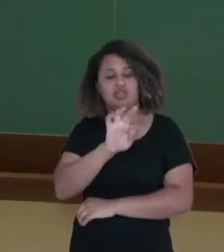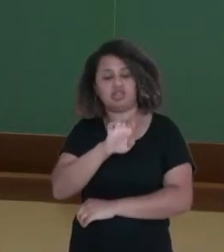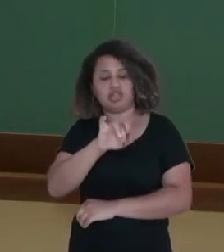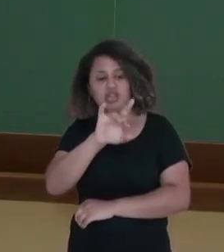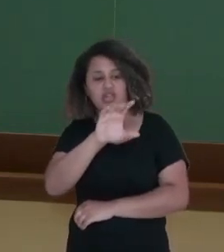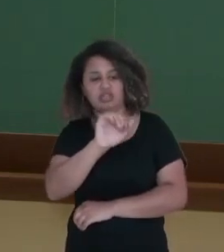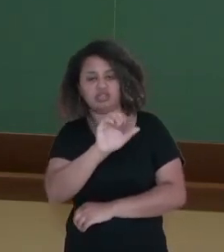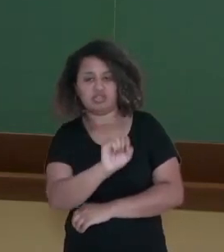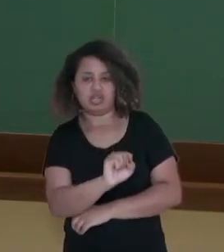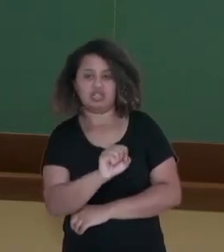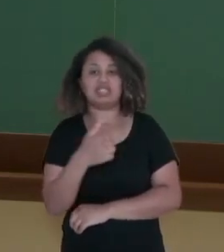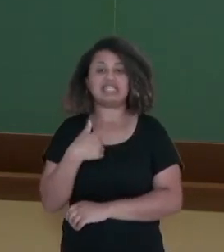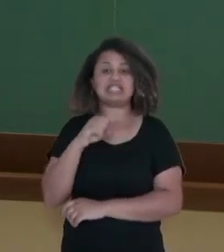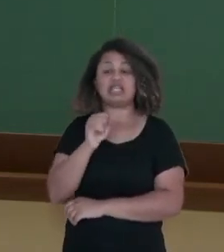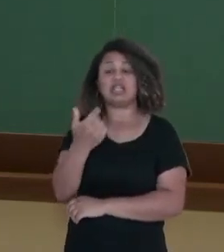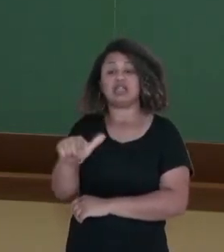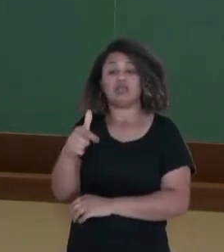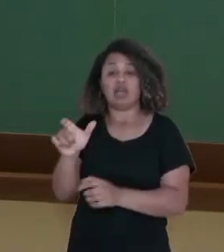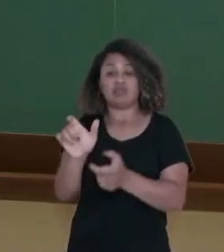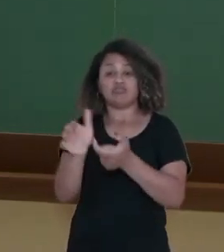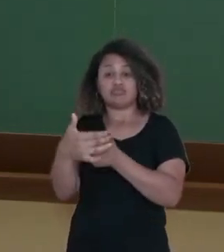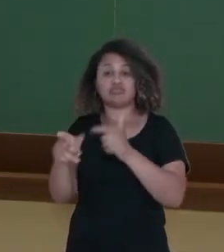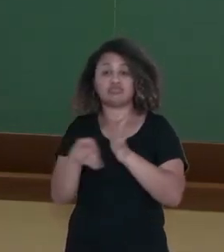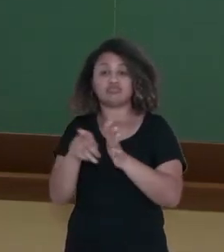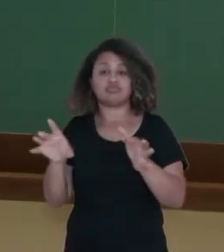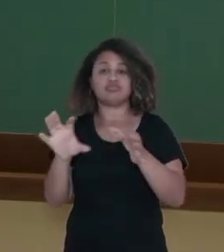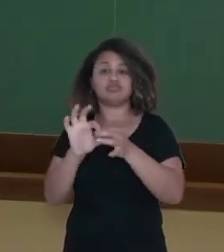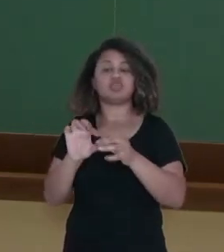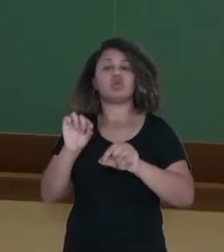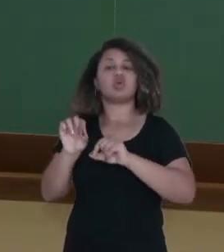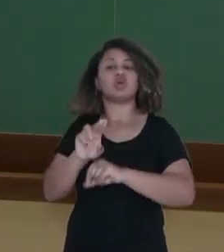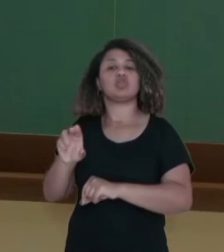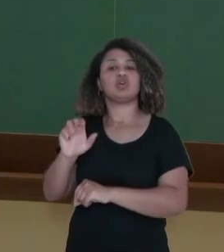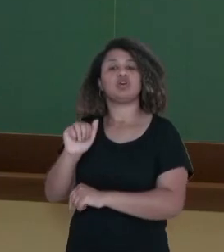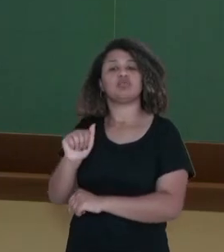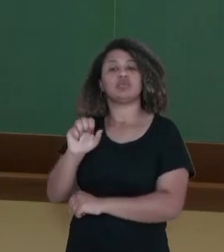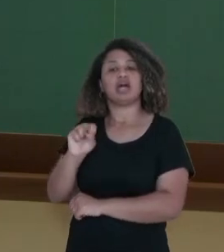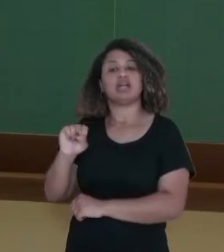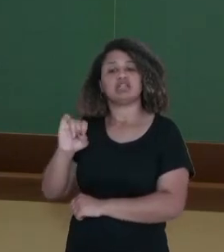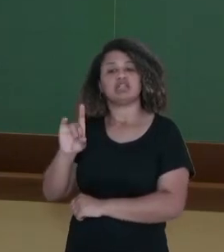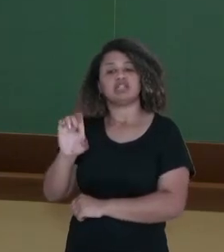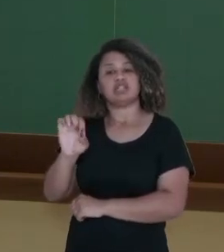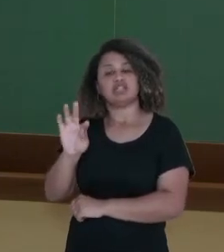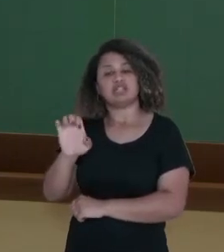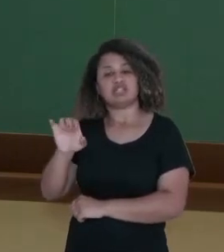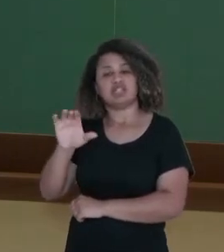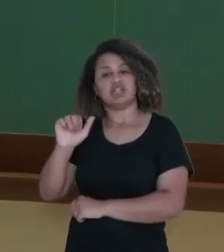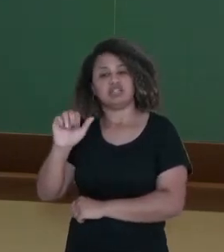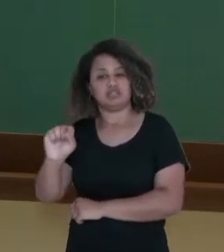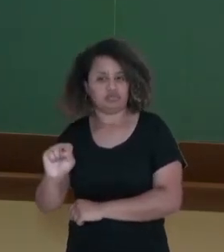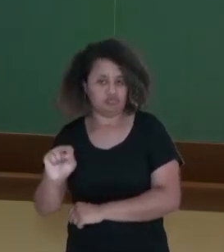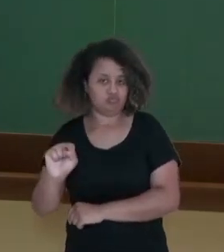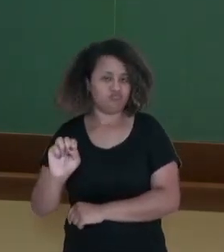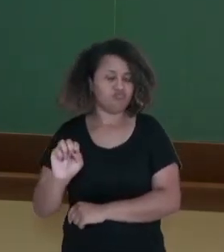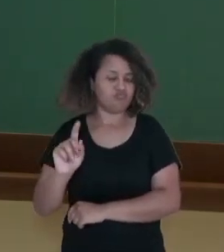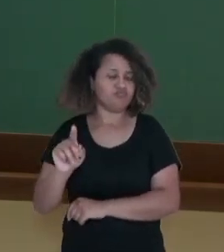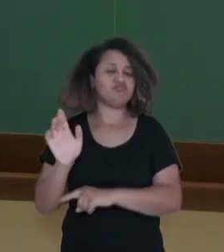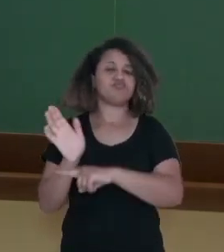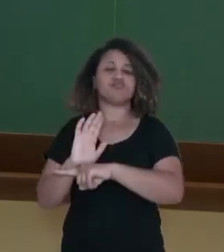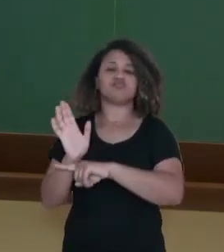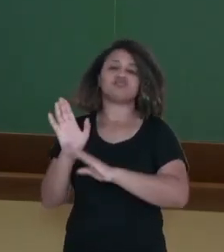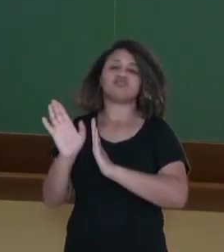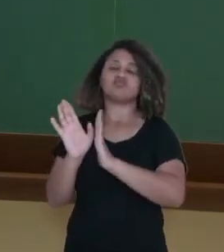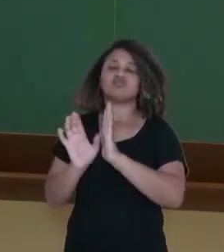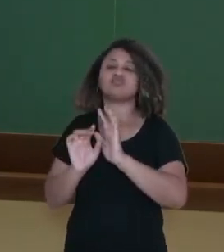Quando elas não apresentam conjunções, chamamos de orações coordenadas assindéticas. Neste vídeo,